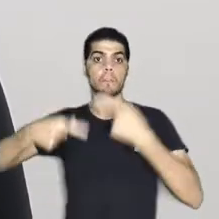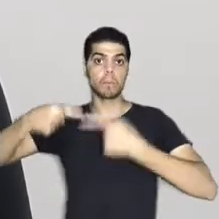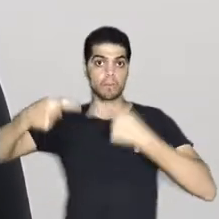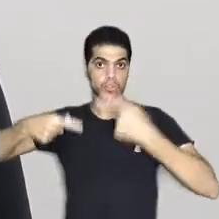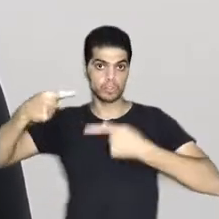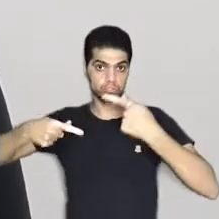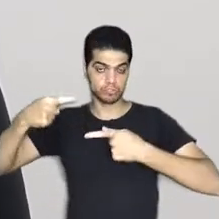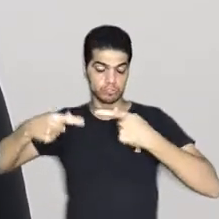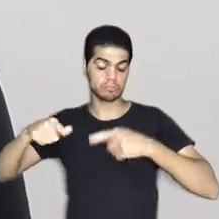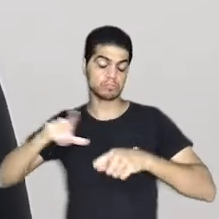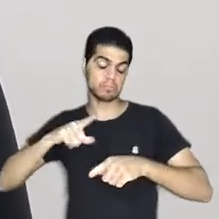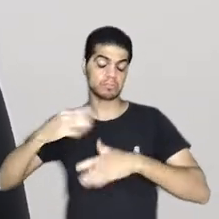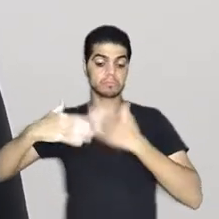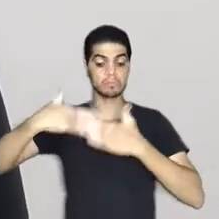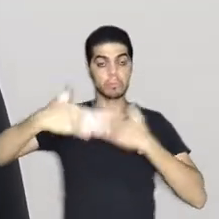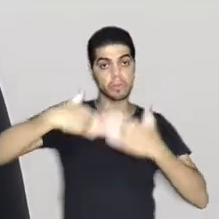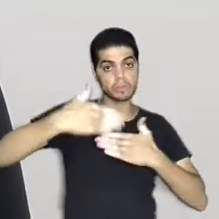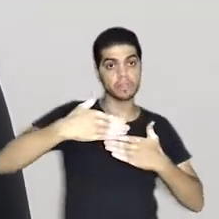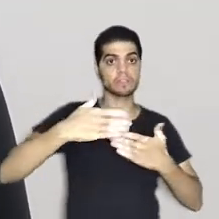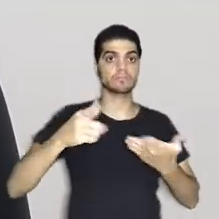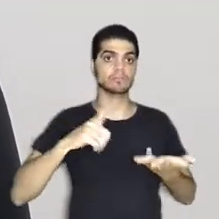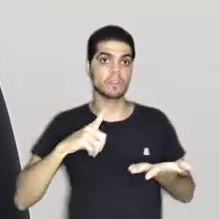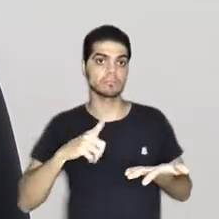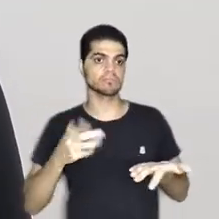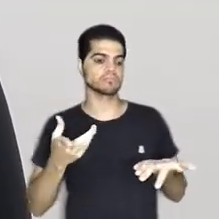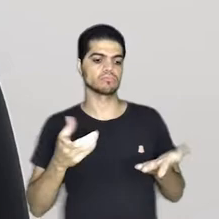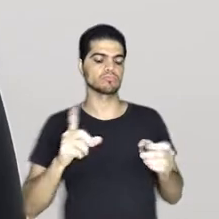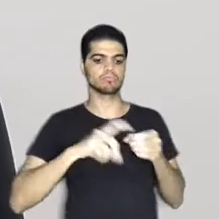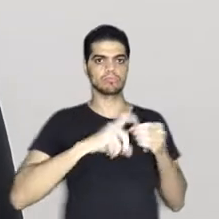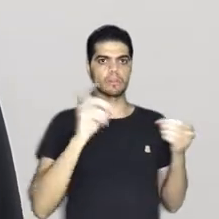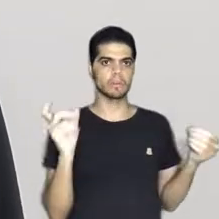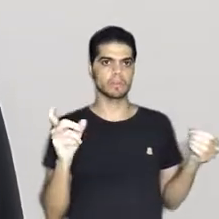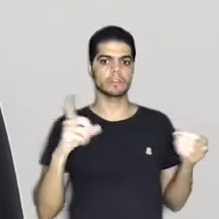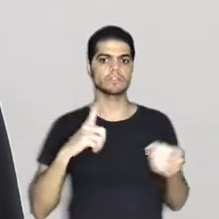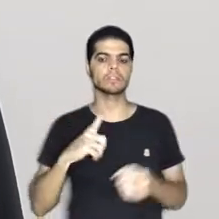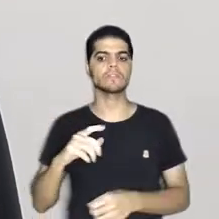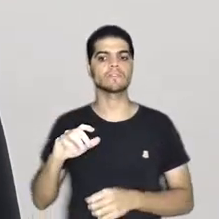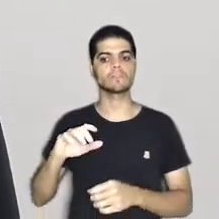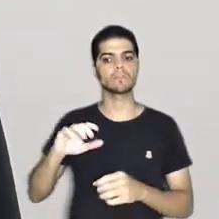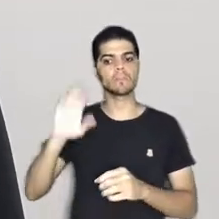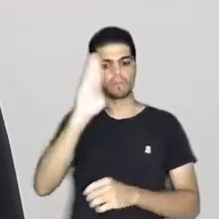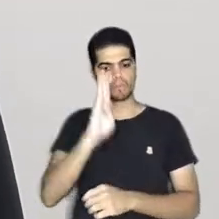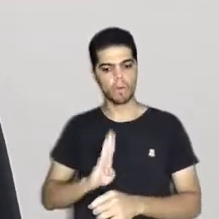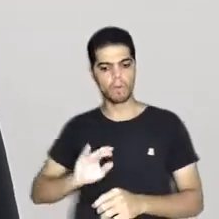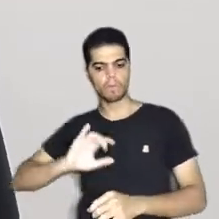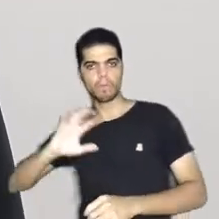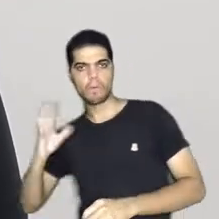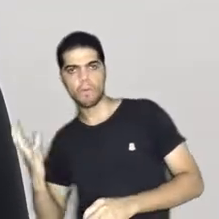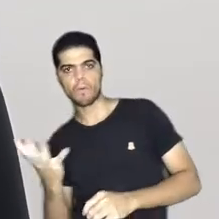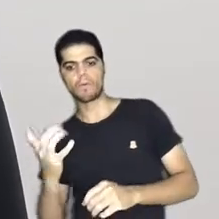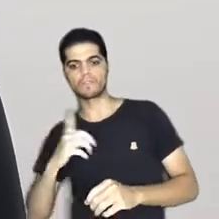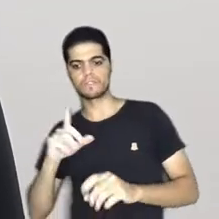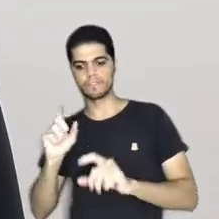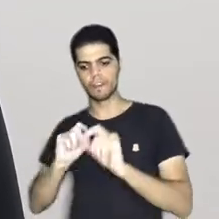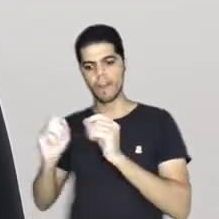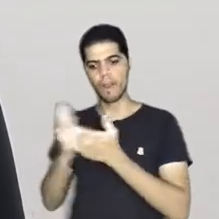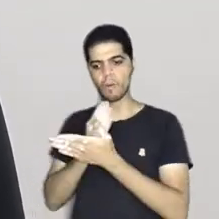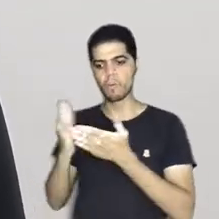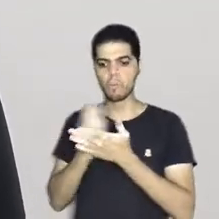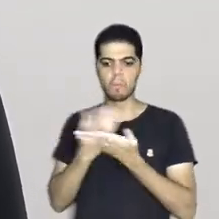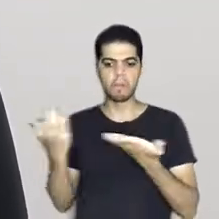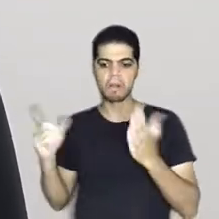do processo de independência terem sido vinculados ao Grande Oriente do Brasil ou a alguma